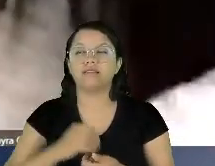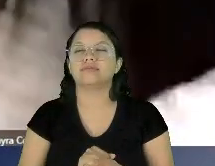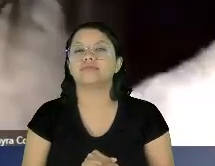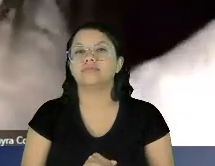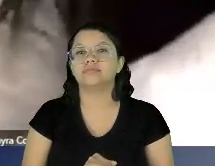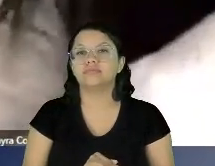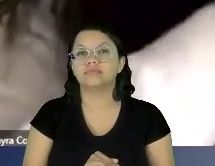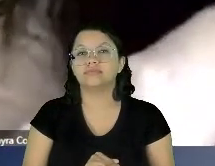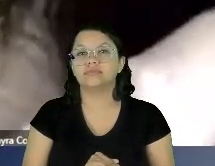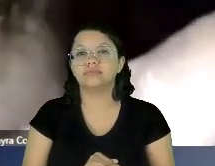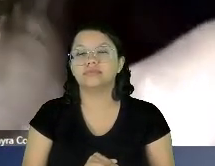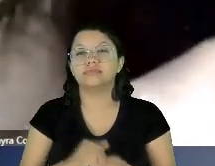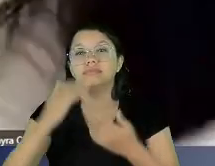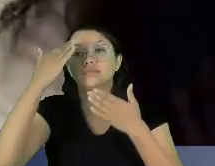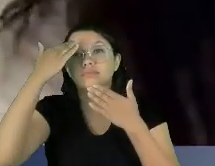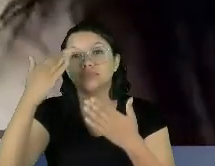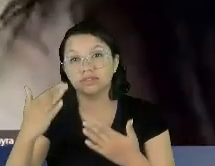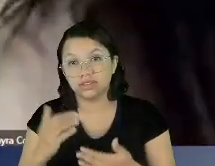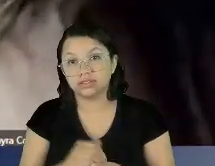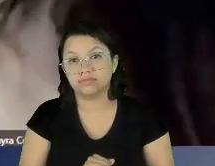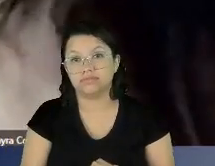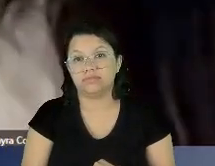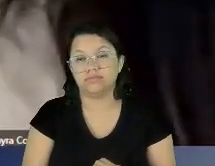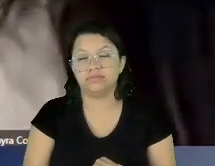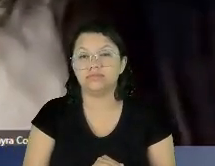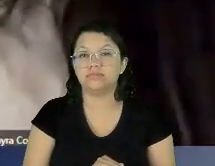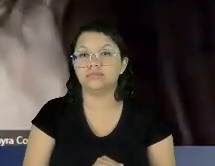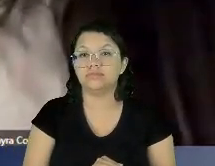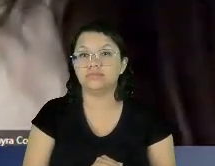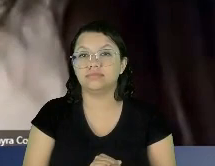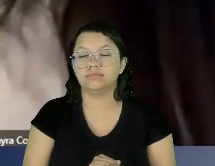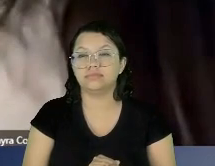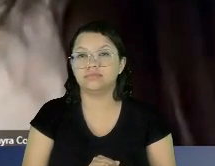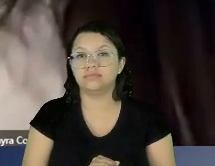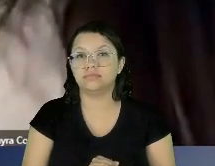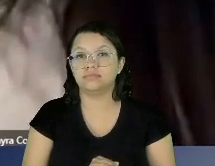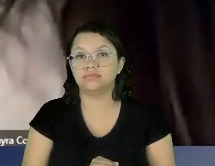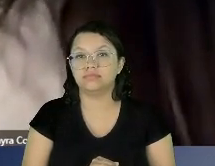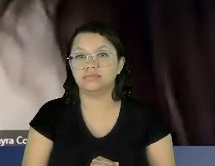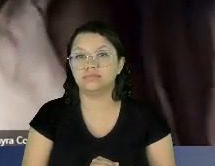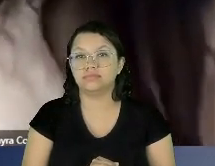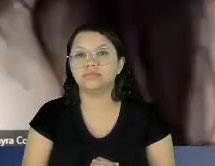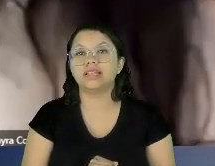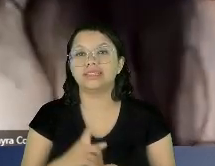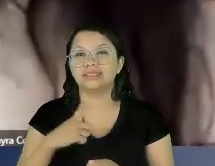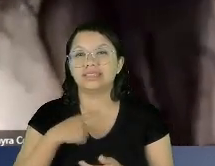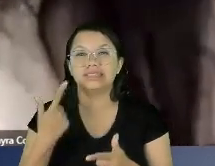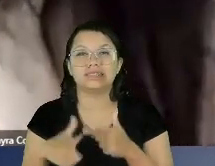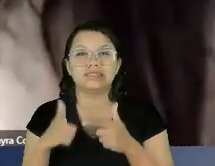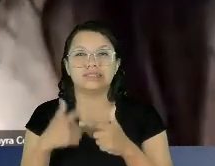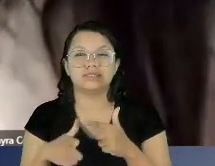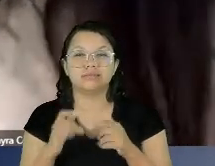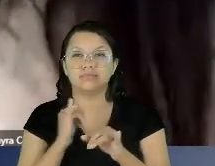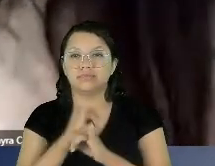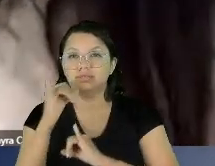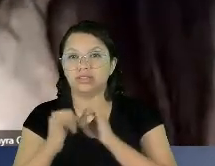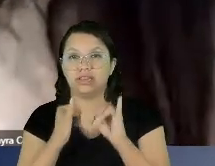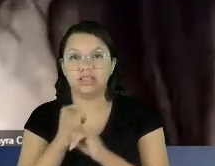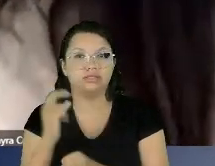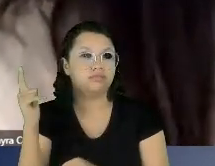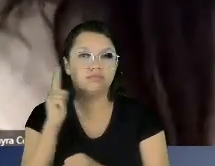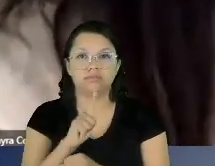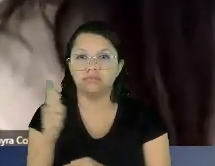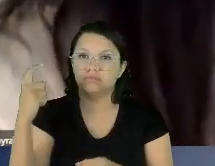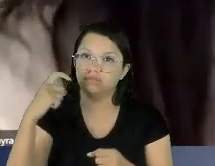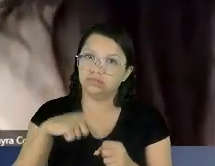outros painéis e as outras discussões. Obrigada, Maia. A Dandara, ela teve problema